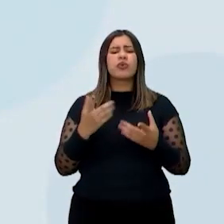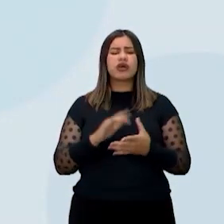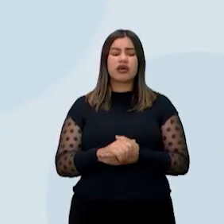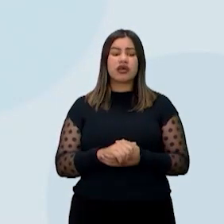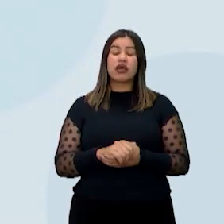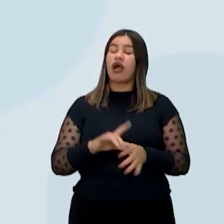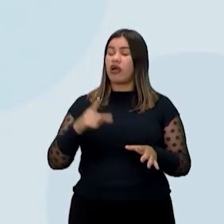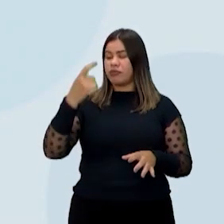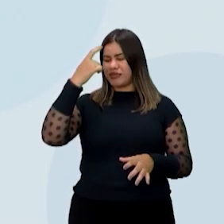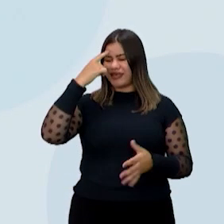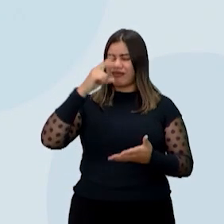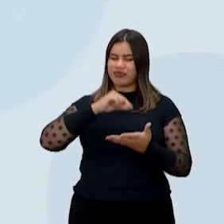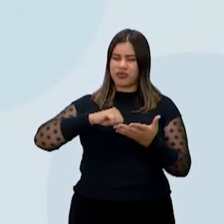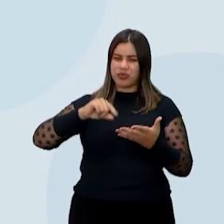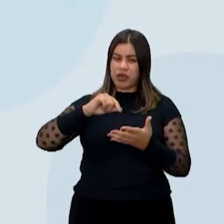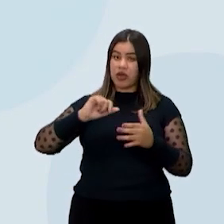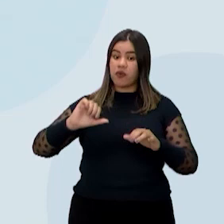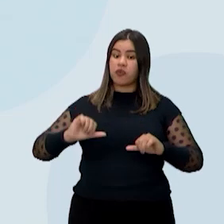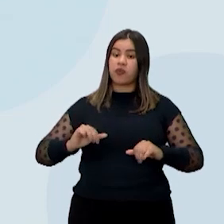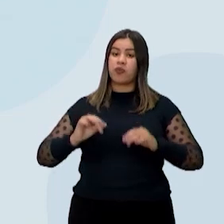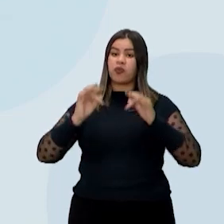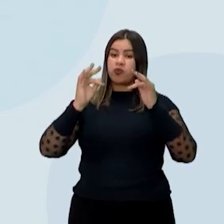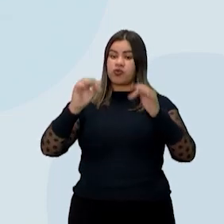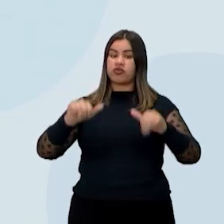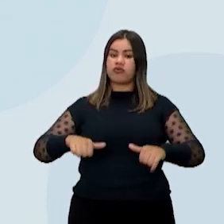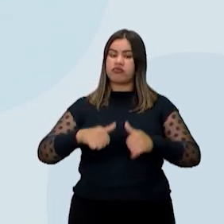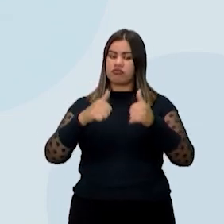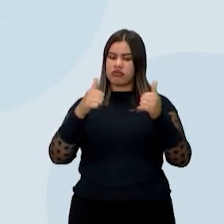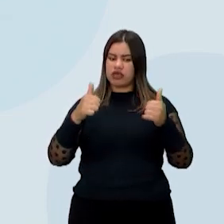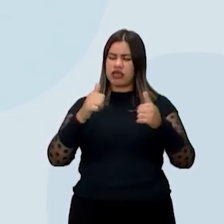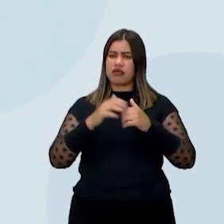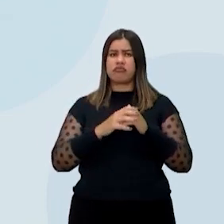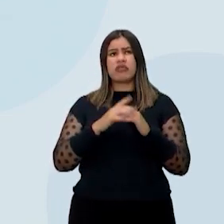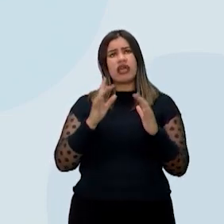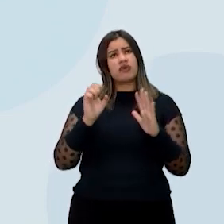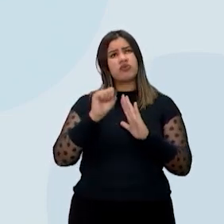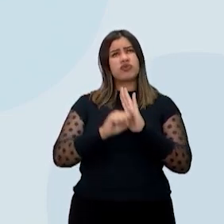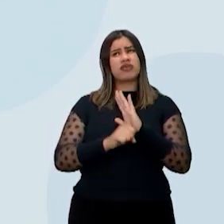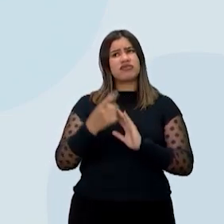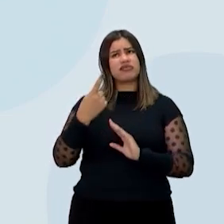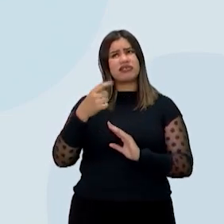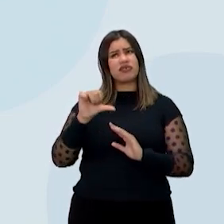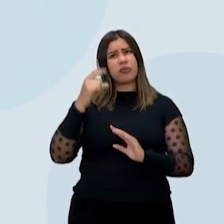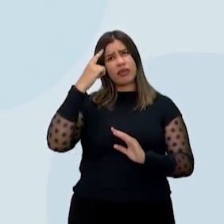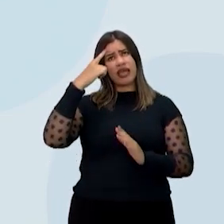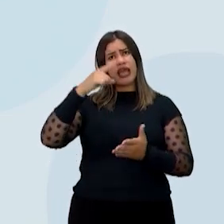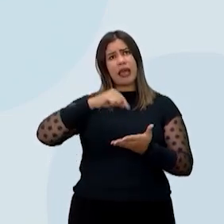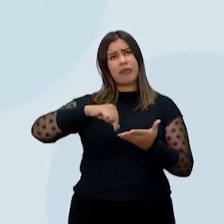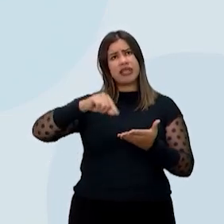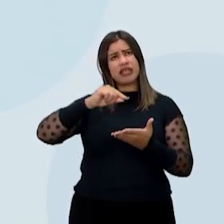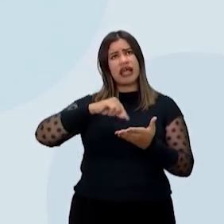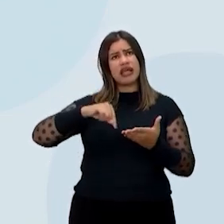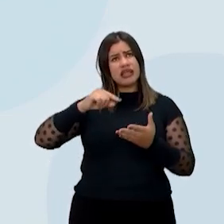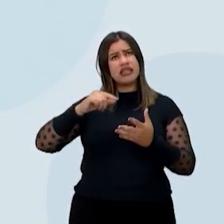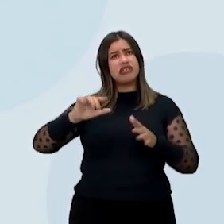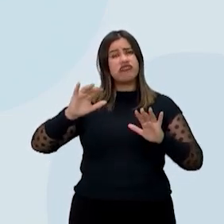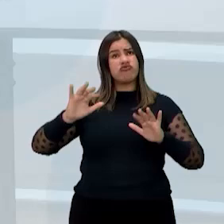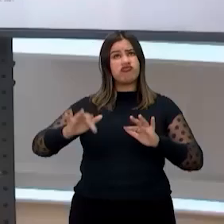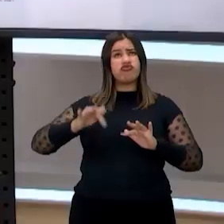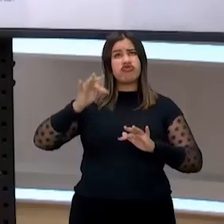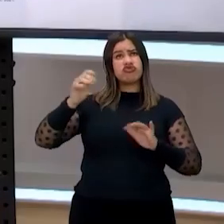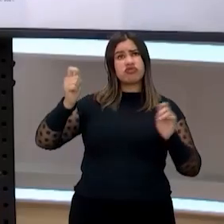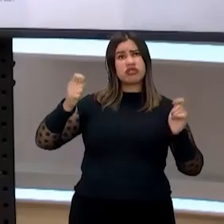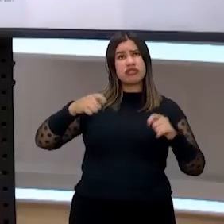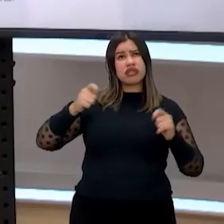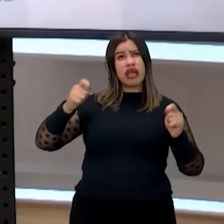de melhoria. Mafezinha, no século XIX era meio sonho, né? Imaginar que os capitalistas,